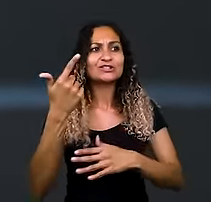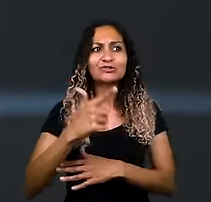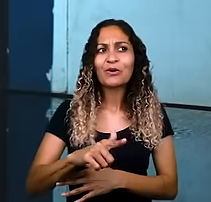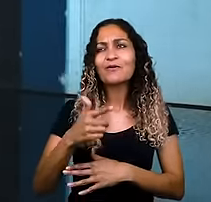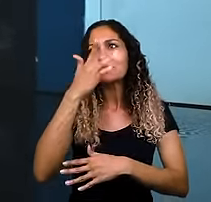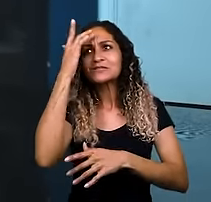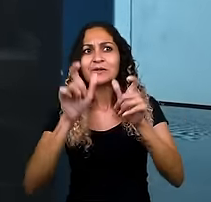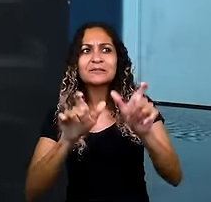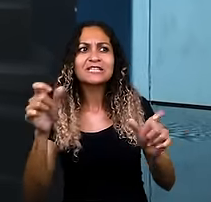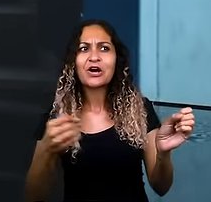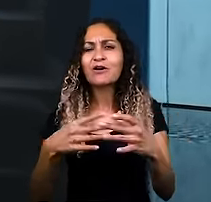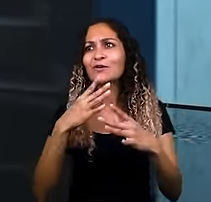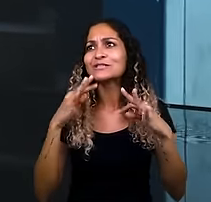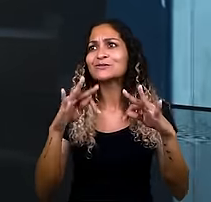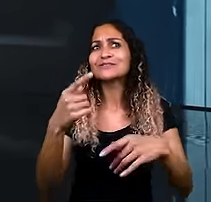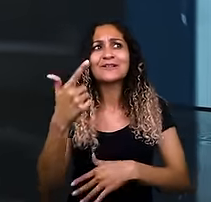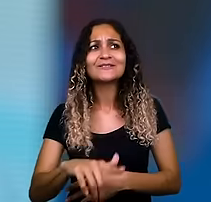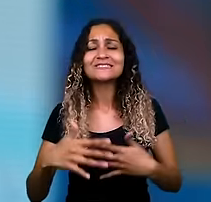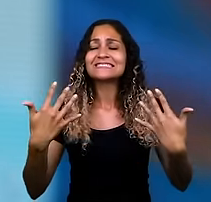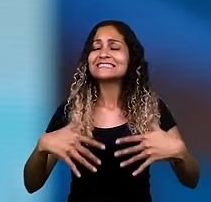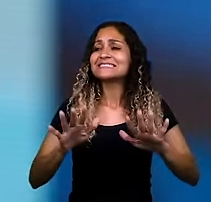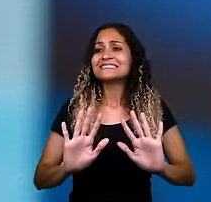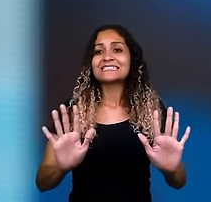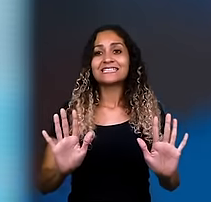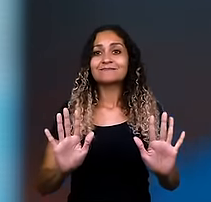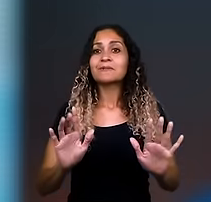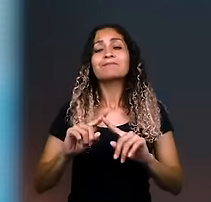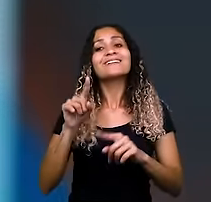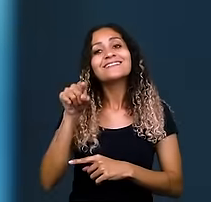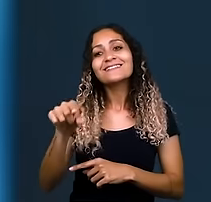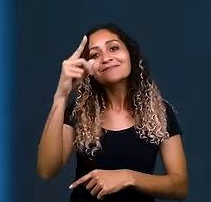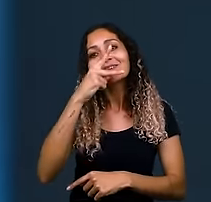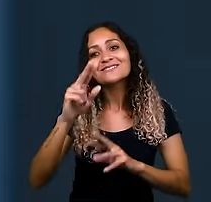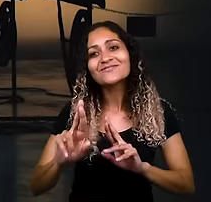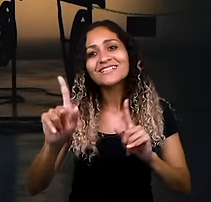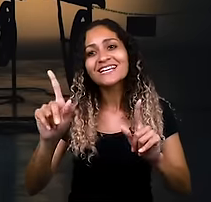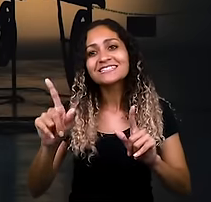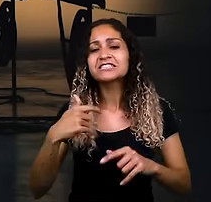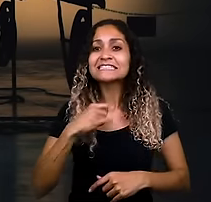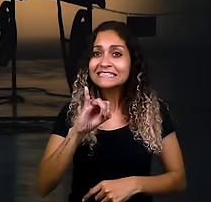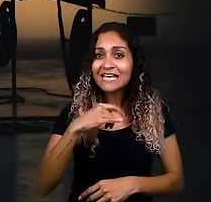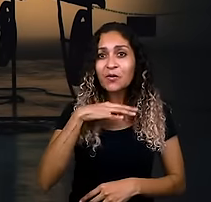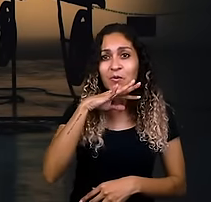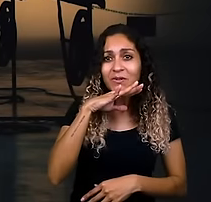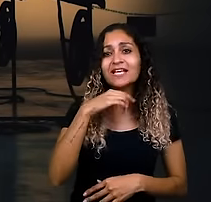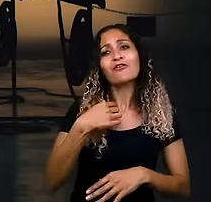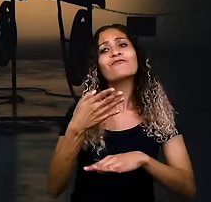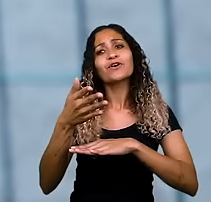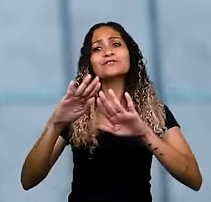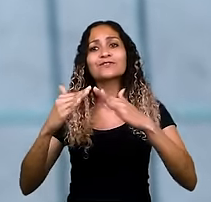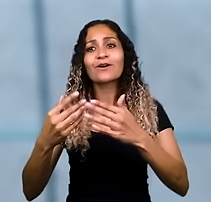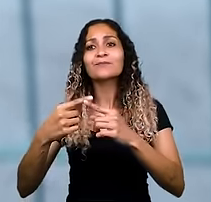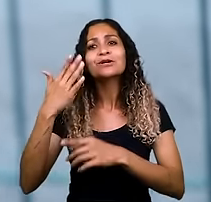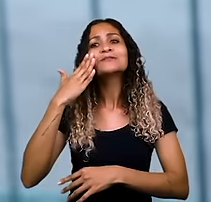escola de novo, com pessoas novas, você conhecer tudo de novo. Já ali, o Frei, ele é diferente. Quando eu me sinto mal, eu vou pra escola porque eu sei